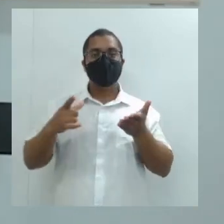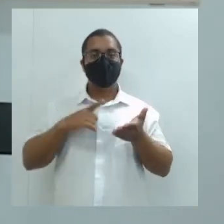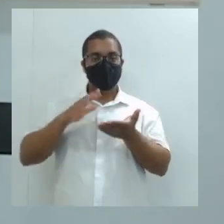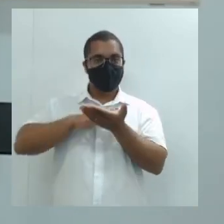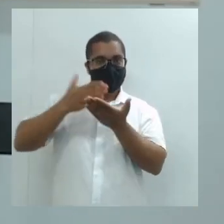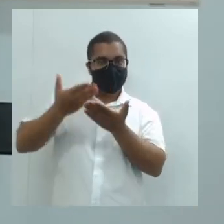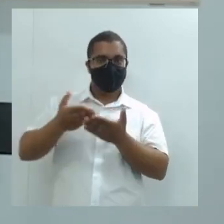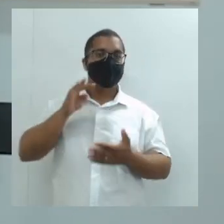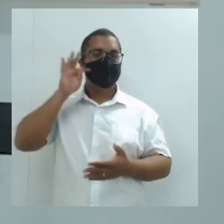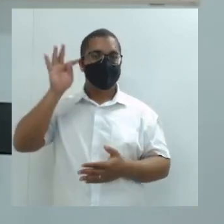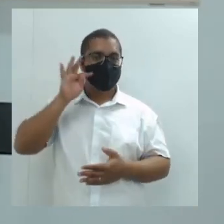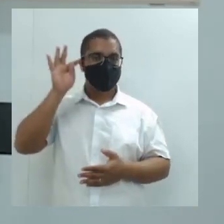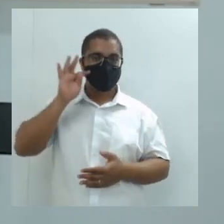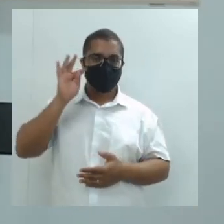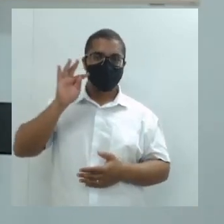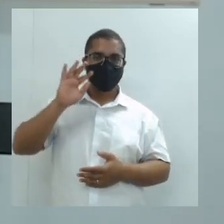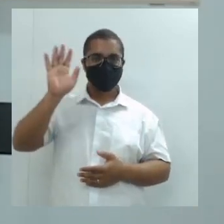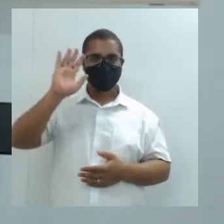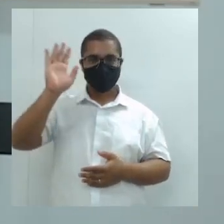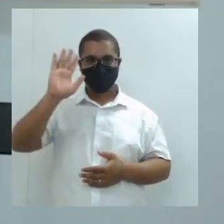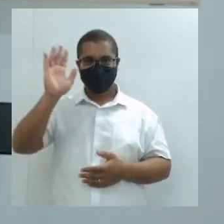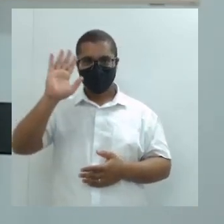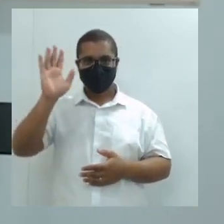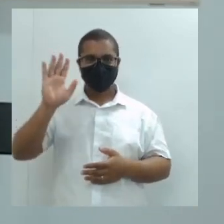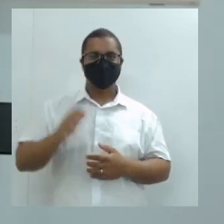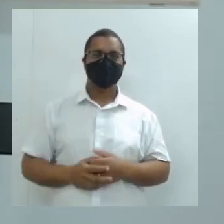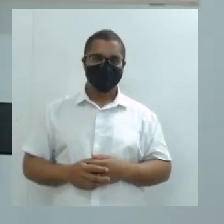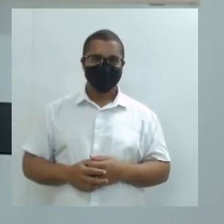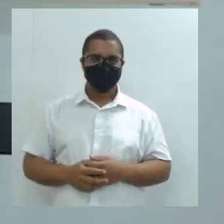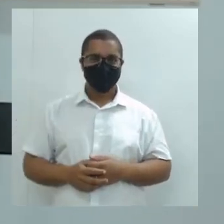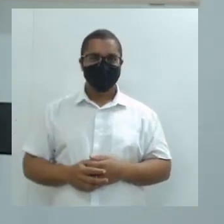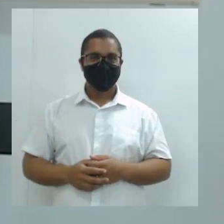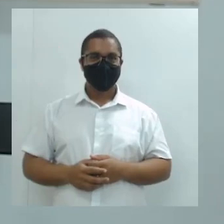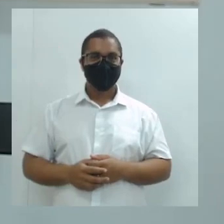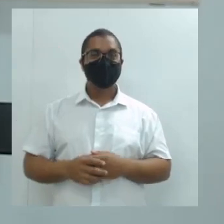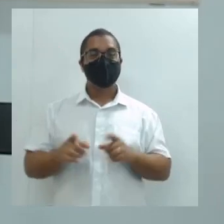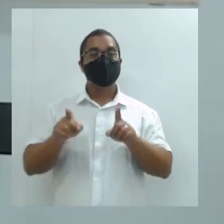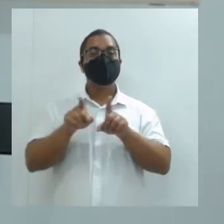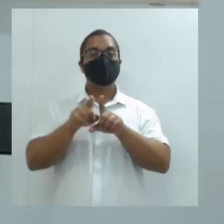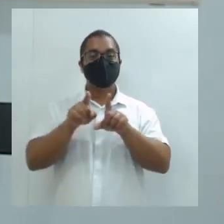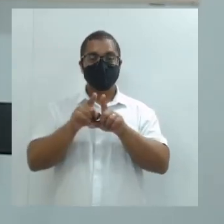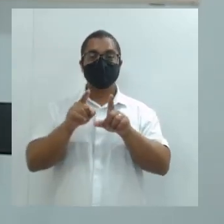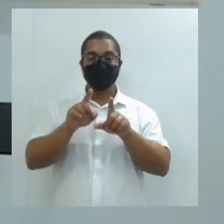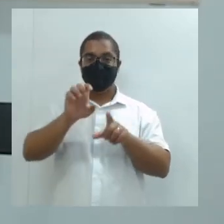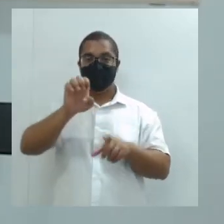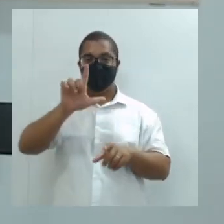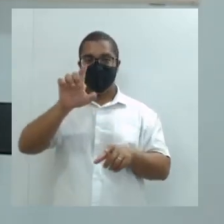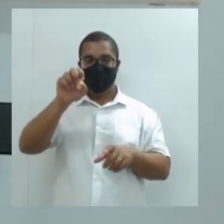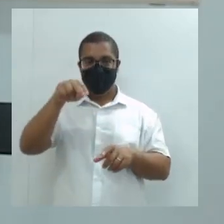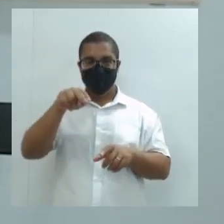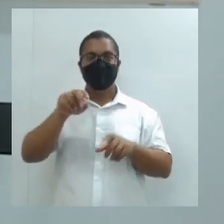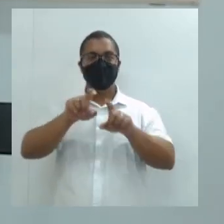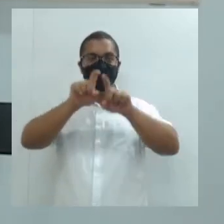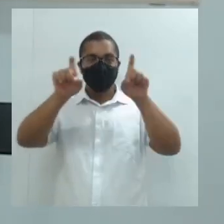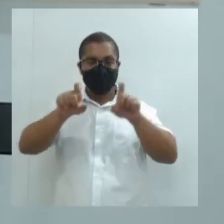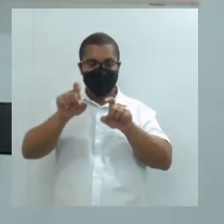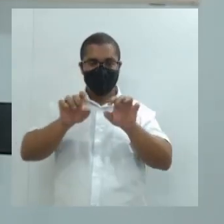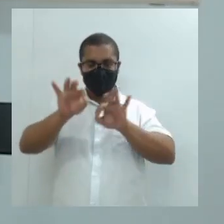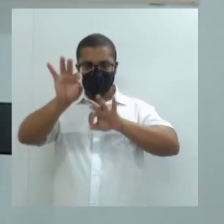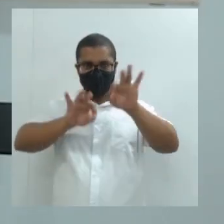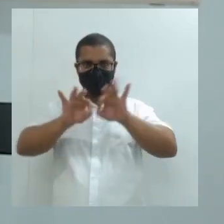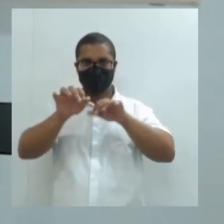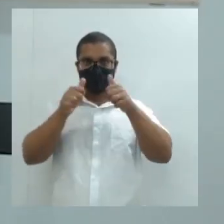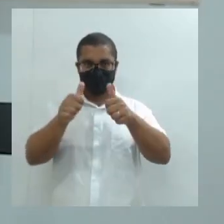aí o Ari, olha aí na base do teu vídeo, e a gente está com a Ellen também dando suporte, tá bom? Vamos